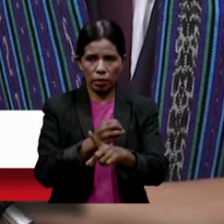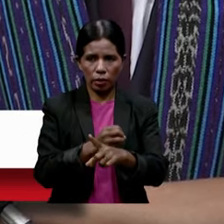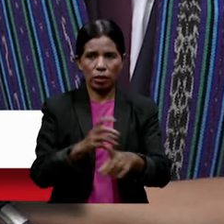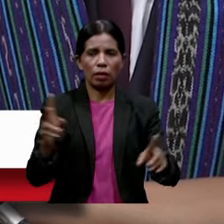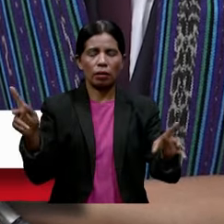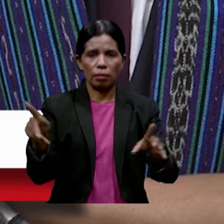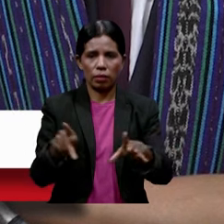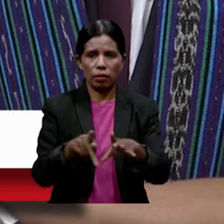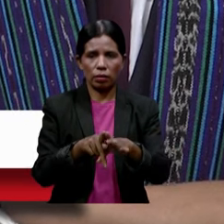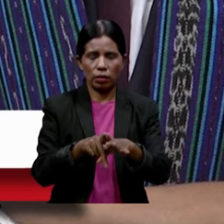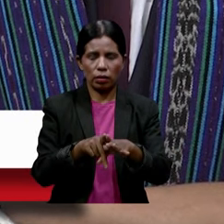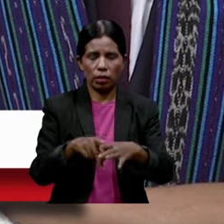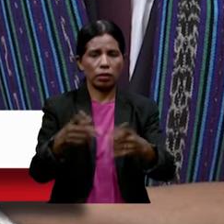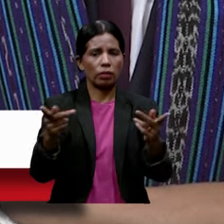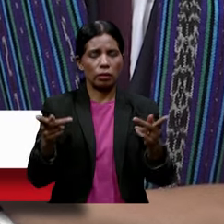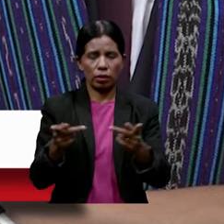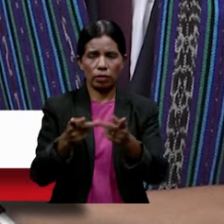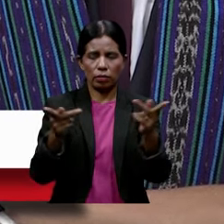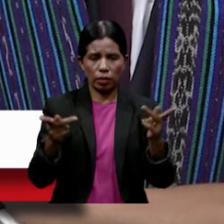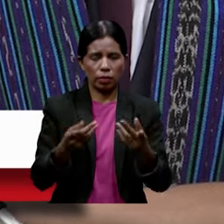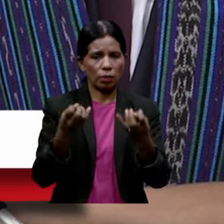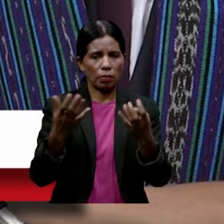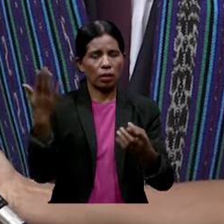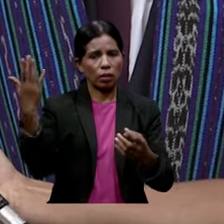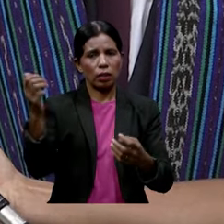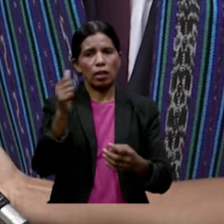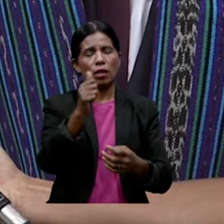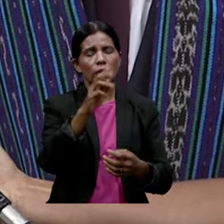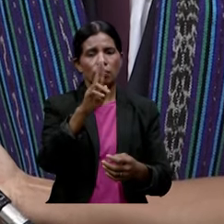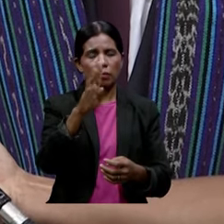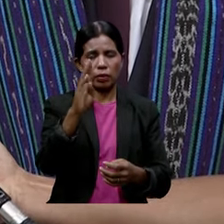participa e há evento Barbara e há Abu Dhabi, no temos e há